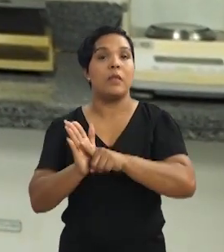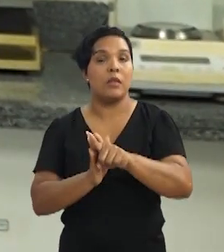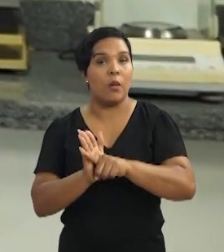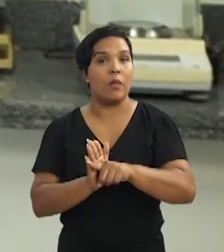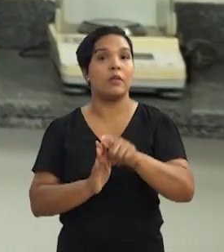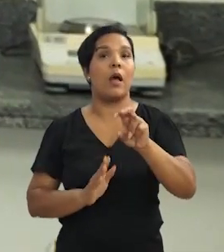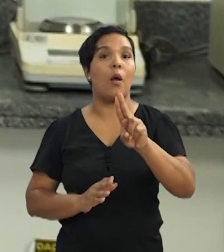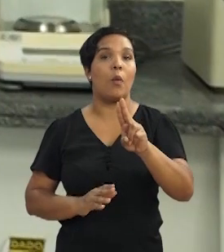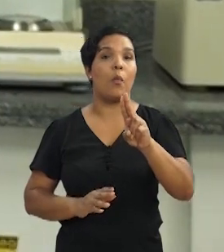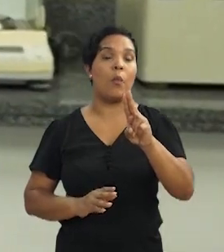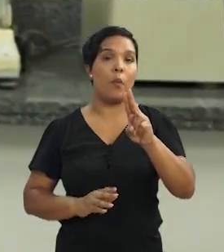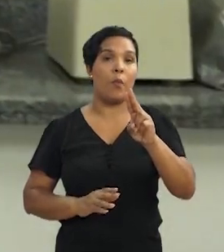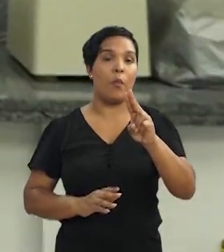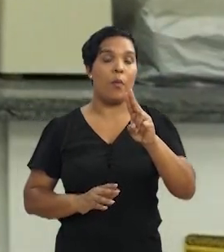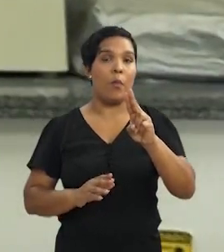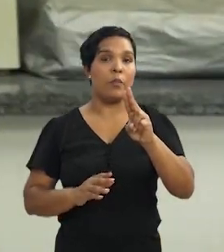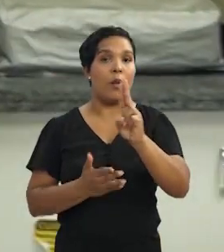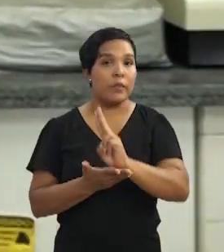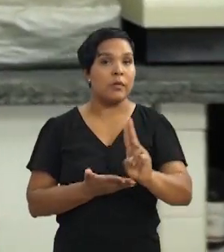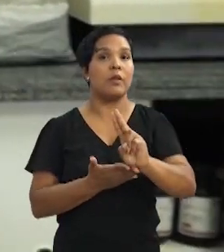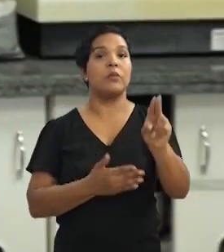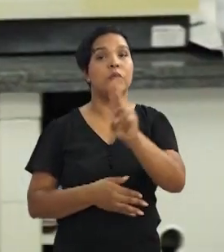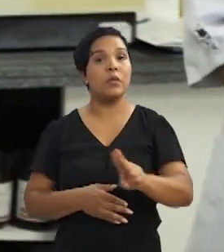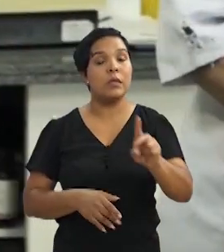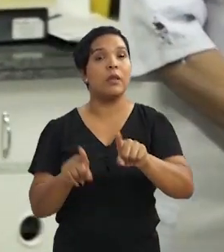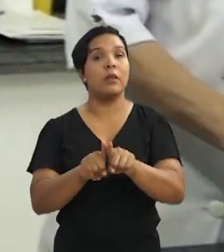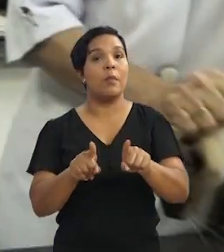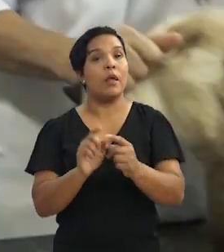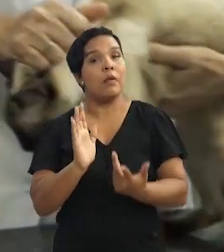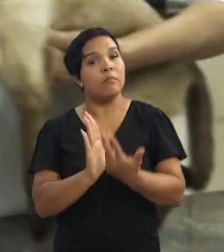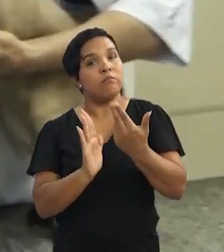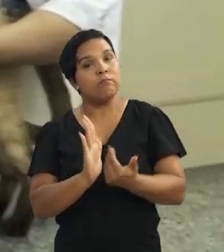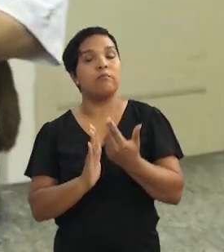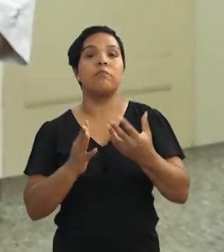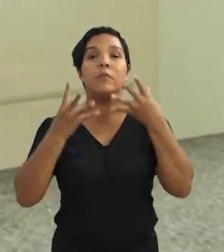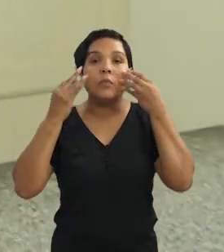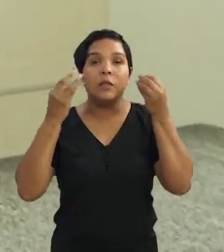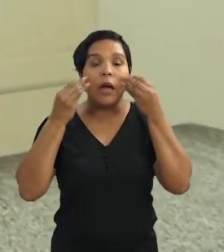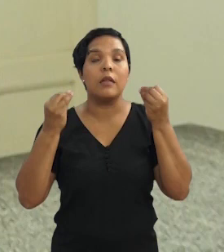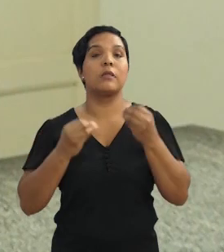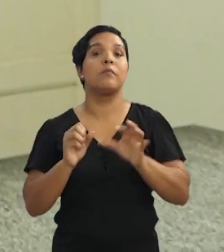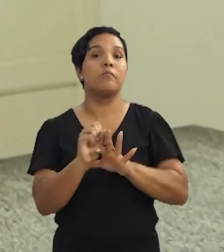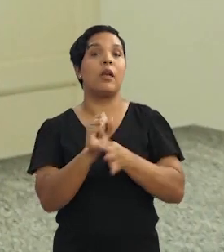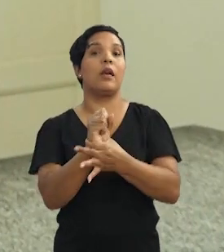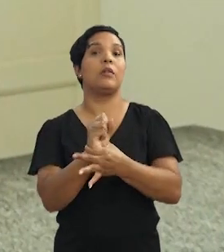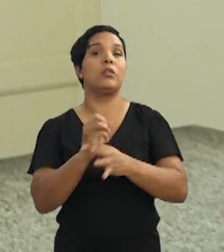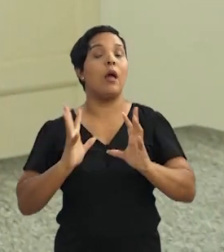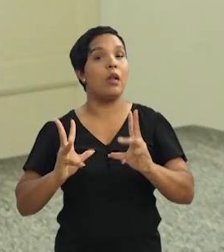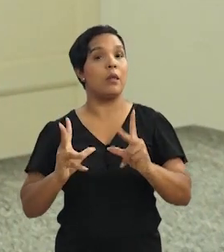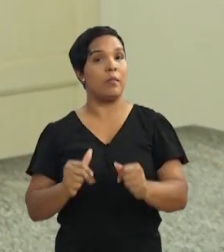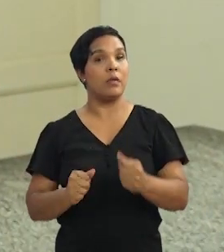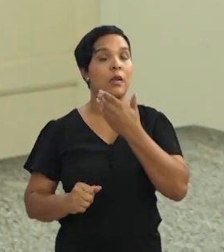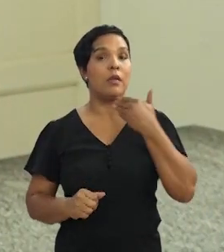os pesquisadores aqui da UFESA também estão usando a substância nos procedimentos cirúrgicos de gatos. Isso para garantir